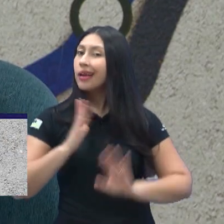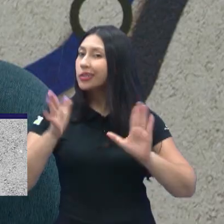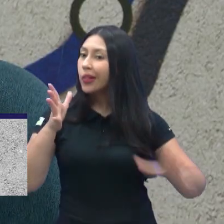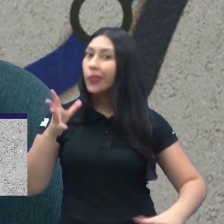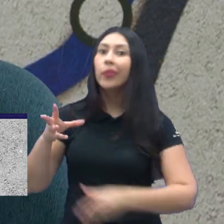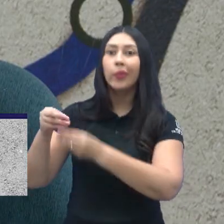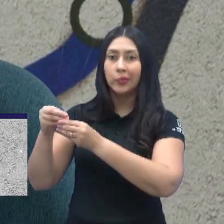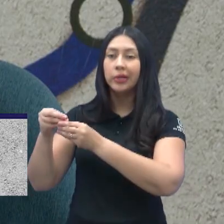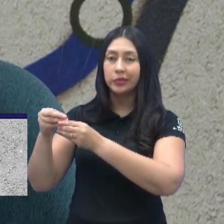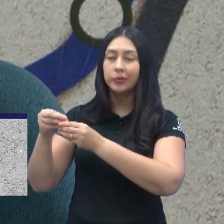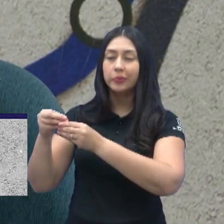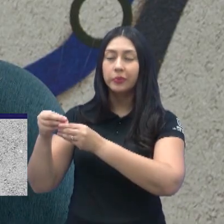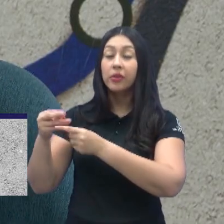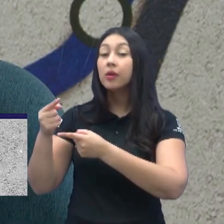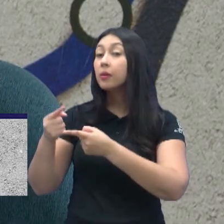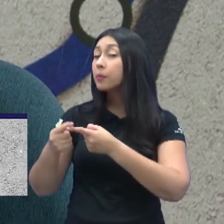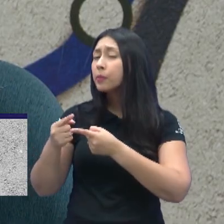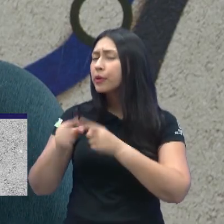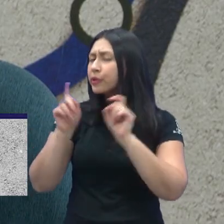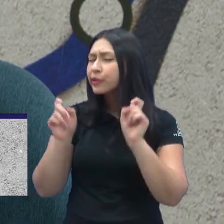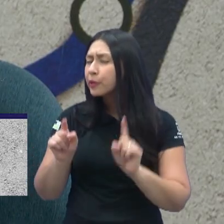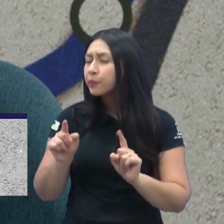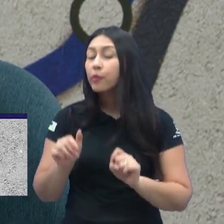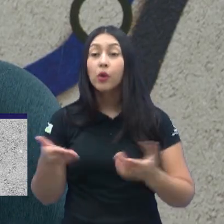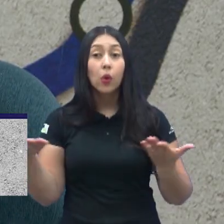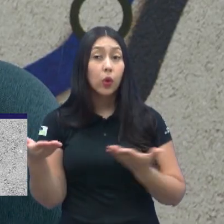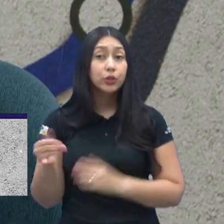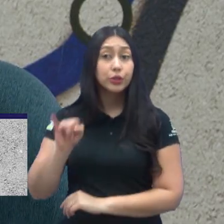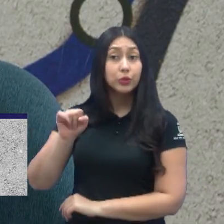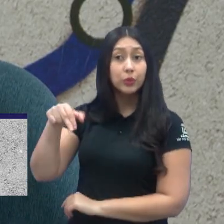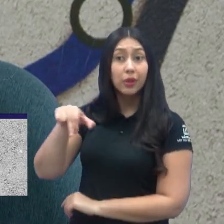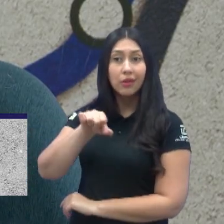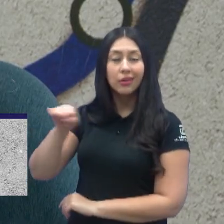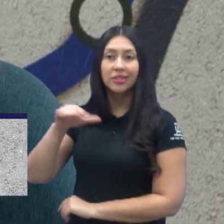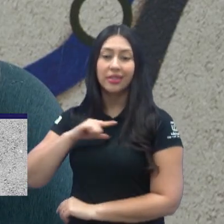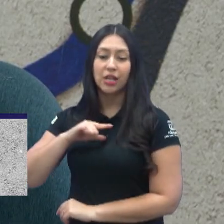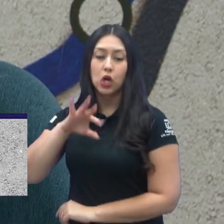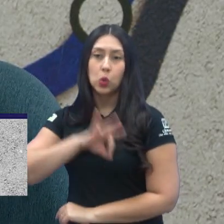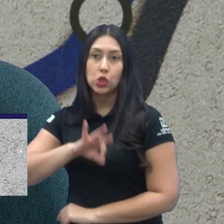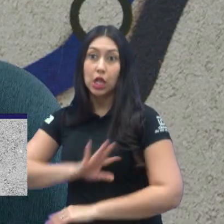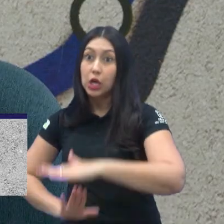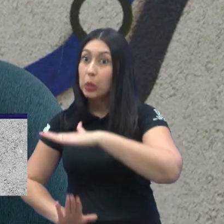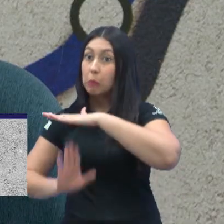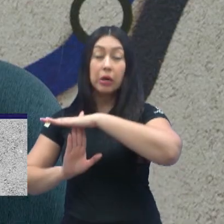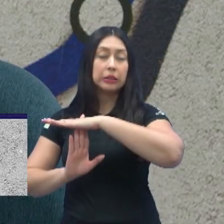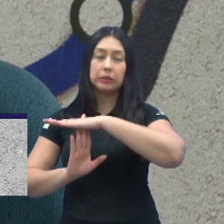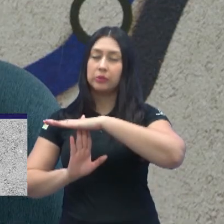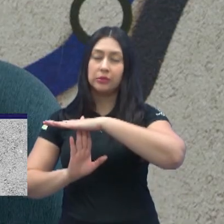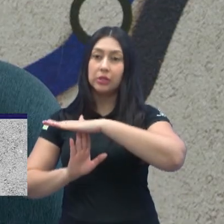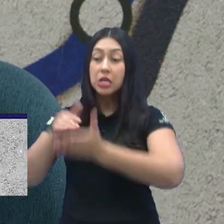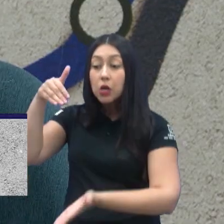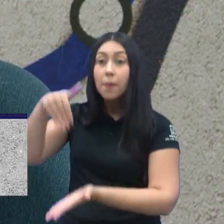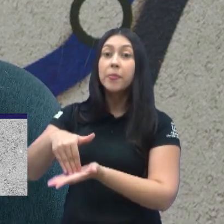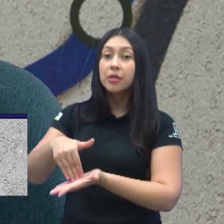exatamente um complemento. Por quê? Hoje no INSS a gente tem tetos, né? Tanto o mínimo quanto o máximo. A gente está